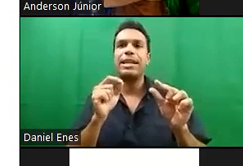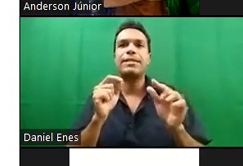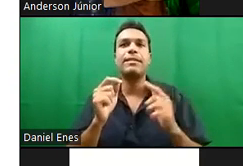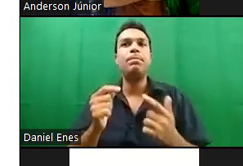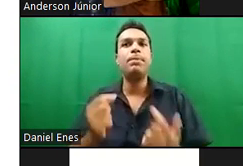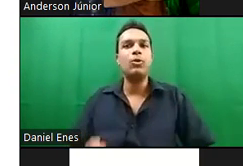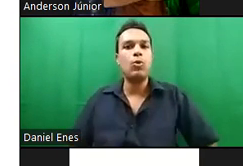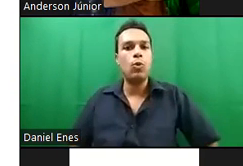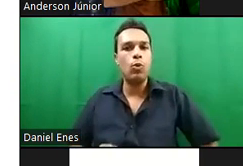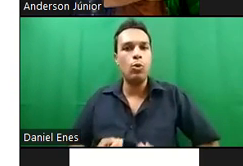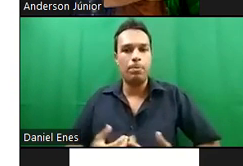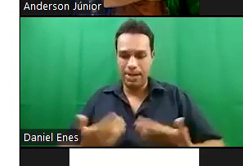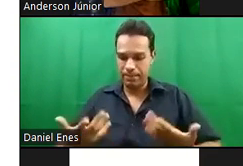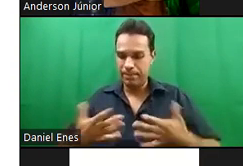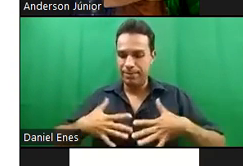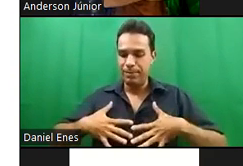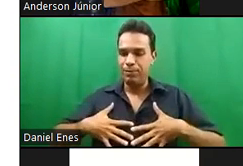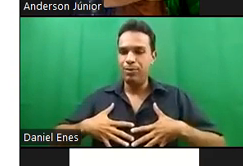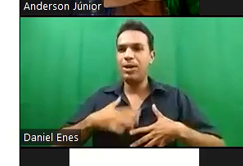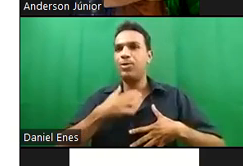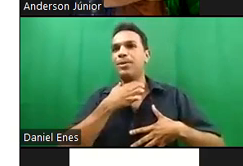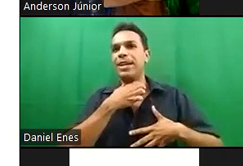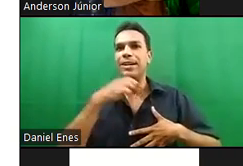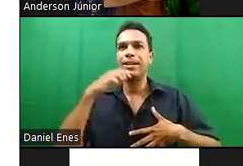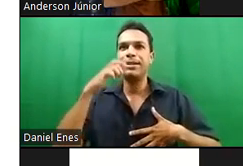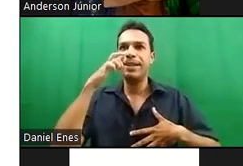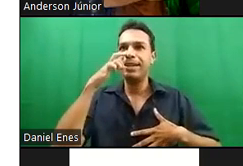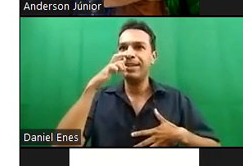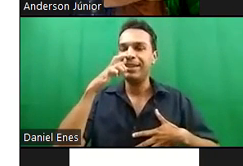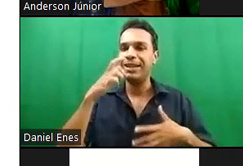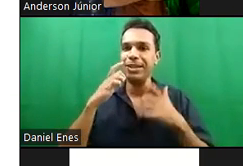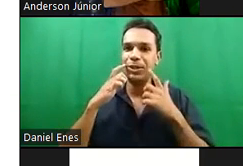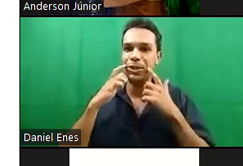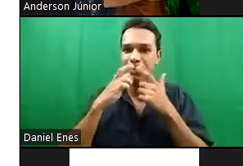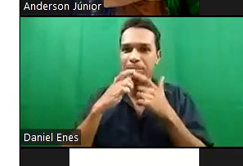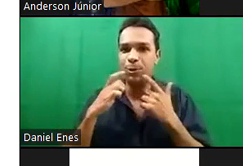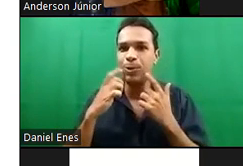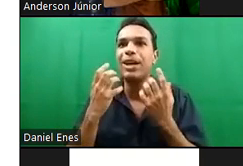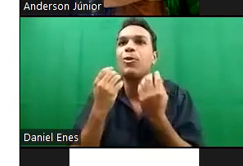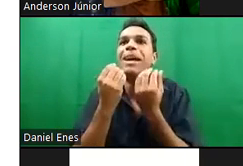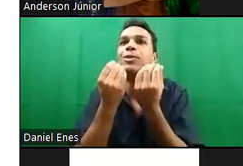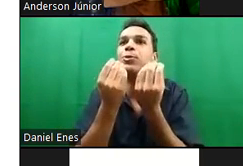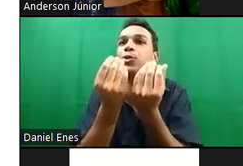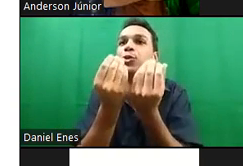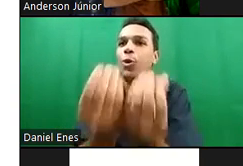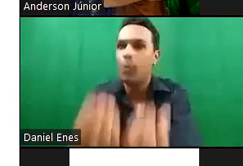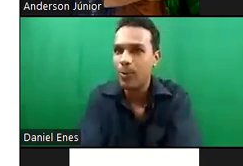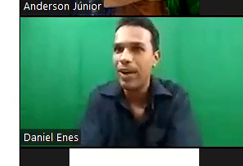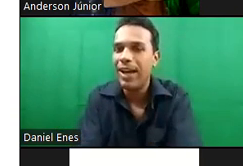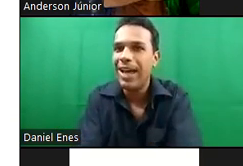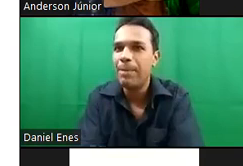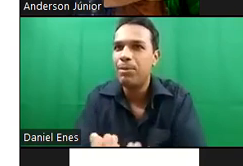fonética, ela se preocupa com pulmão, garganta, nariz, boca, como é que o